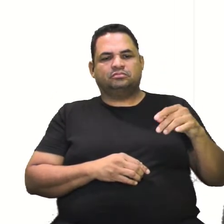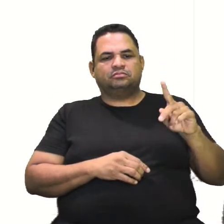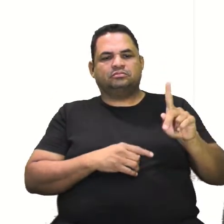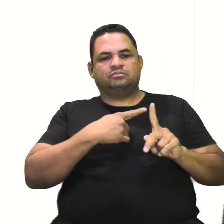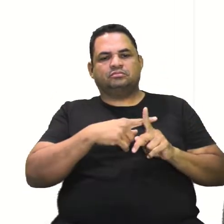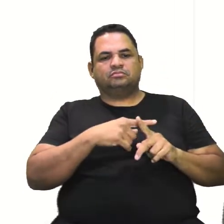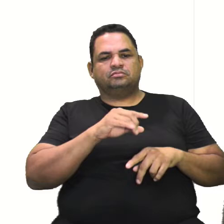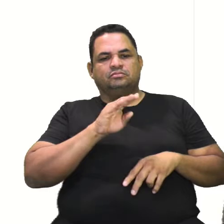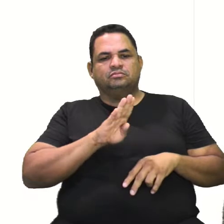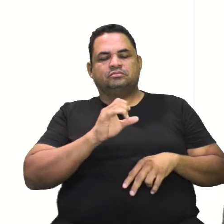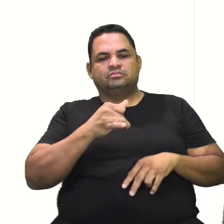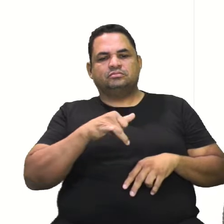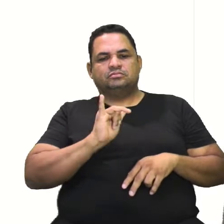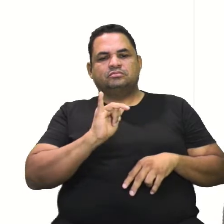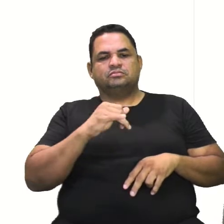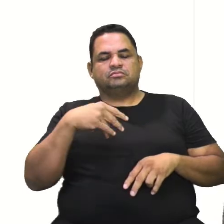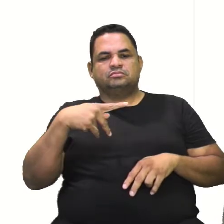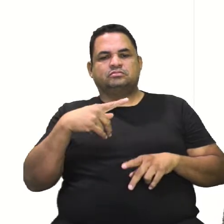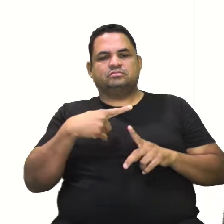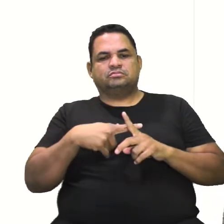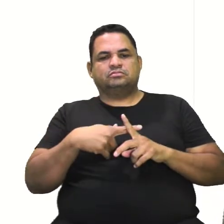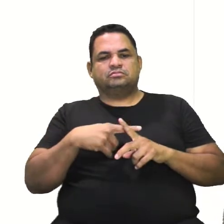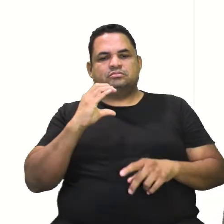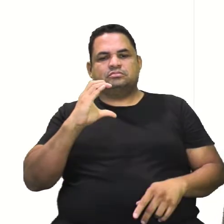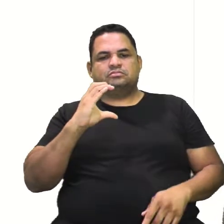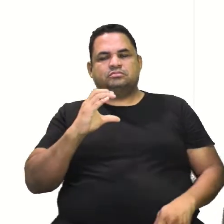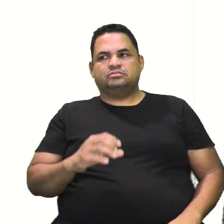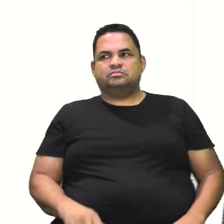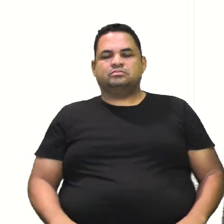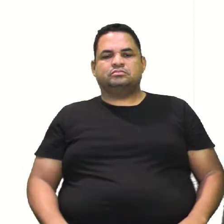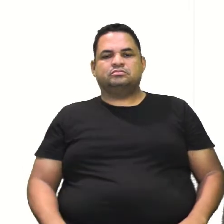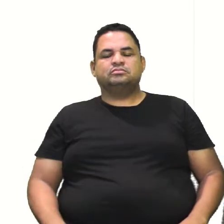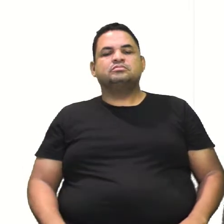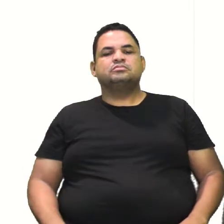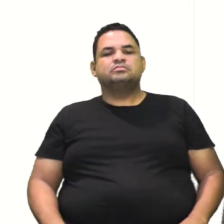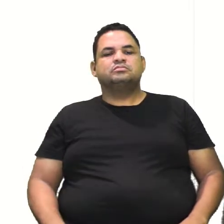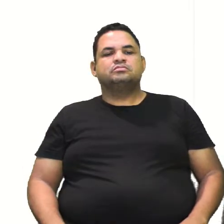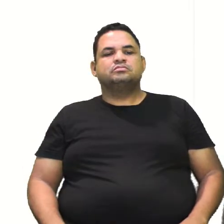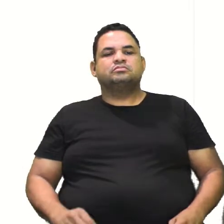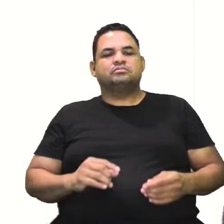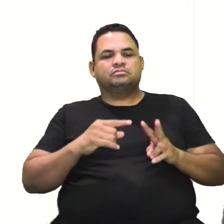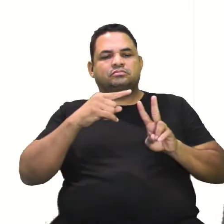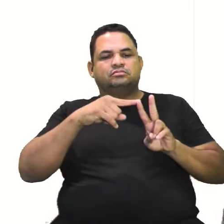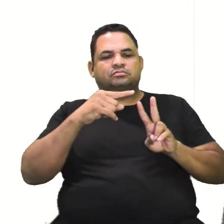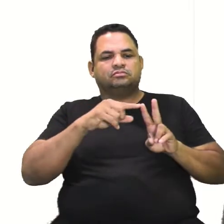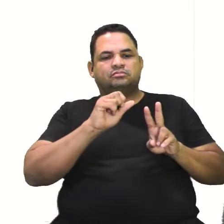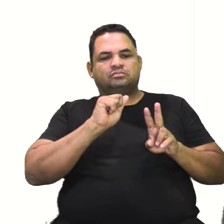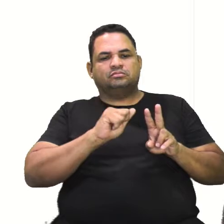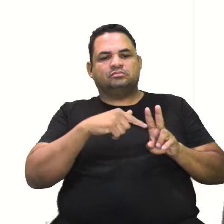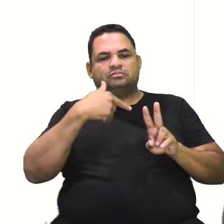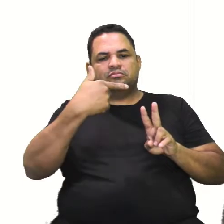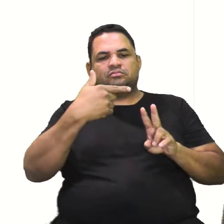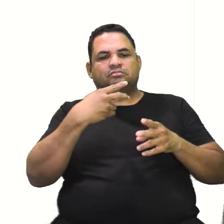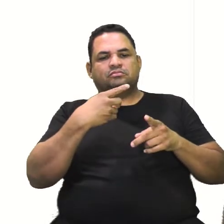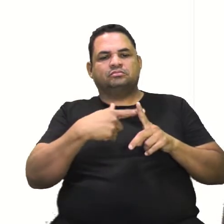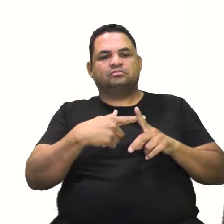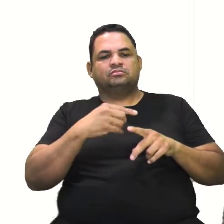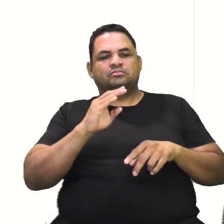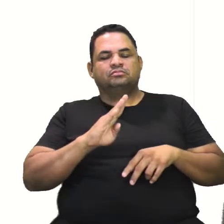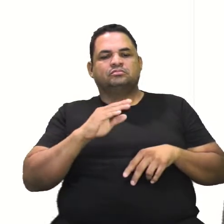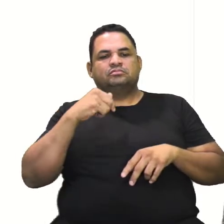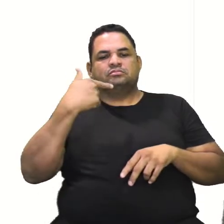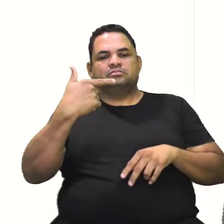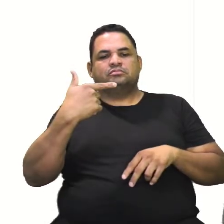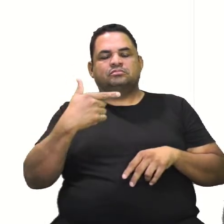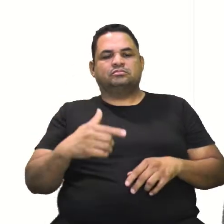ponto mais BY do ponto mais C sobre a raiz quadrada de A ao quadrado mais